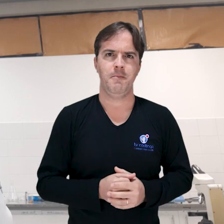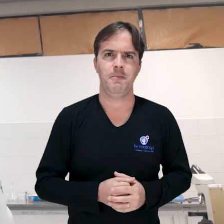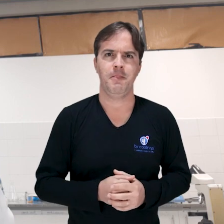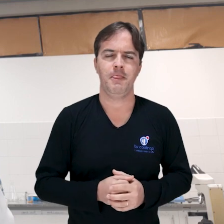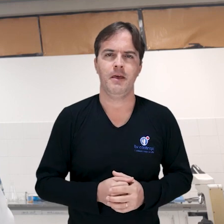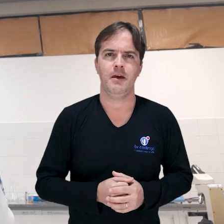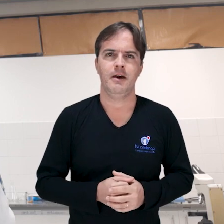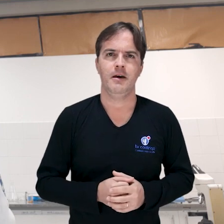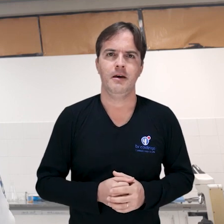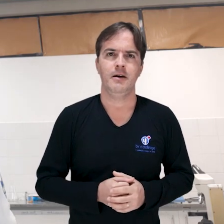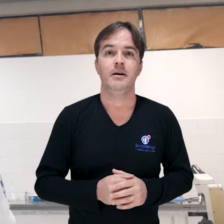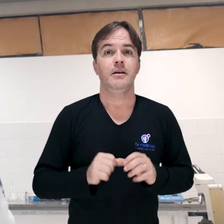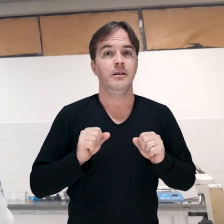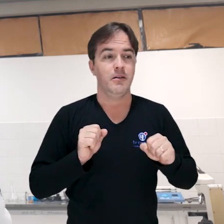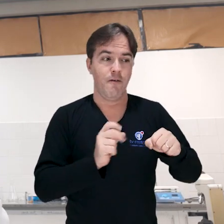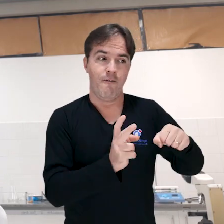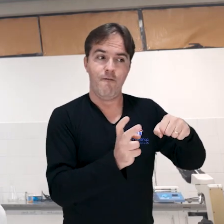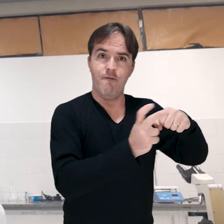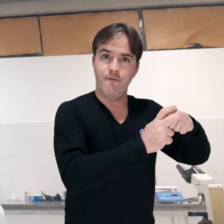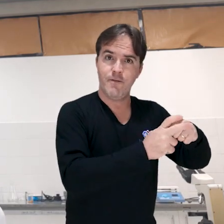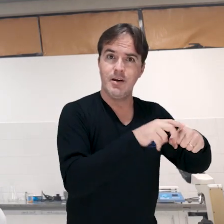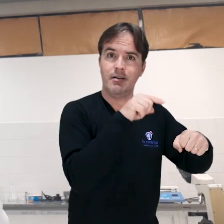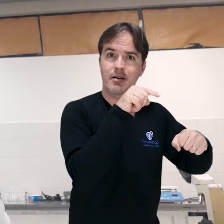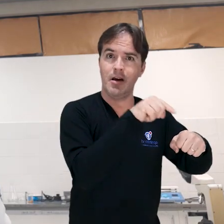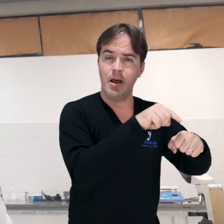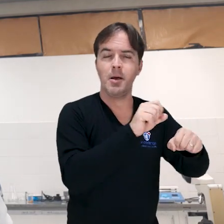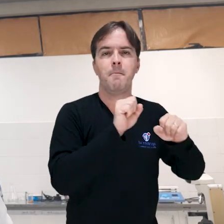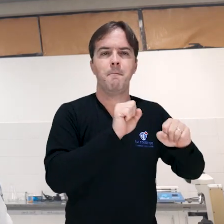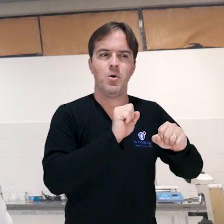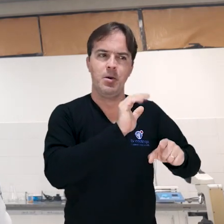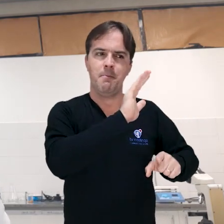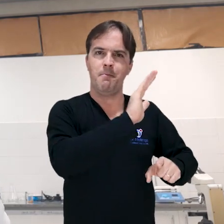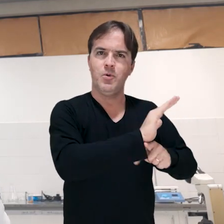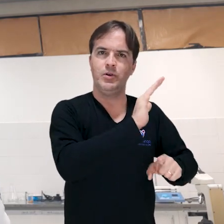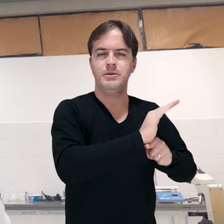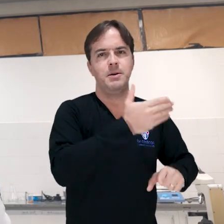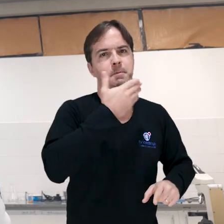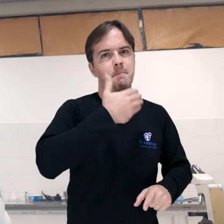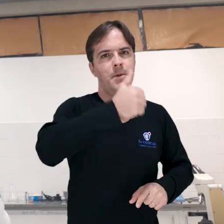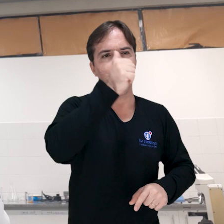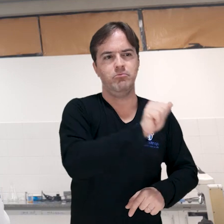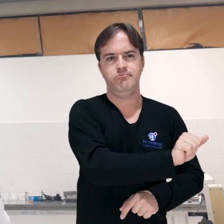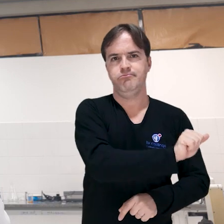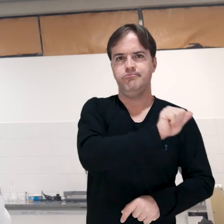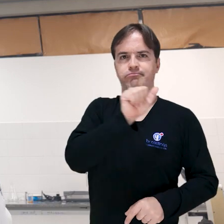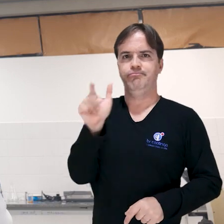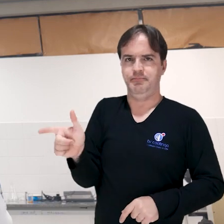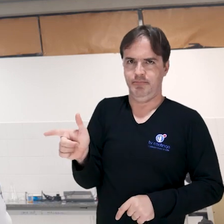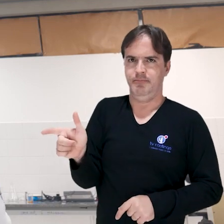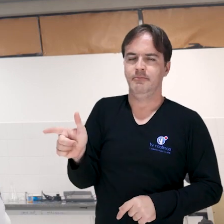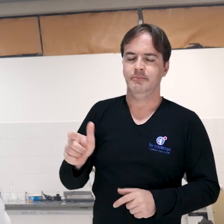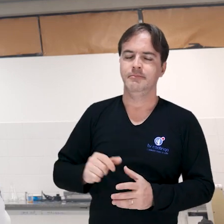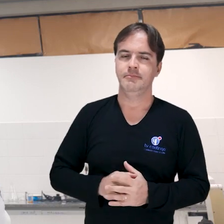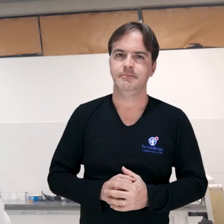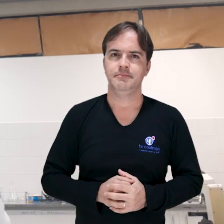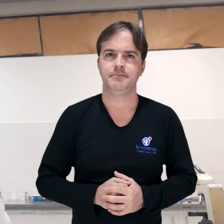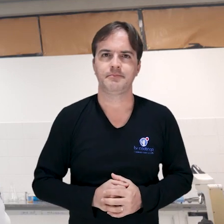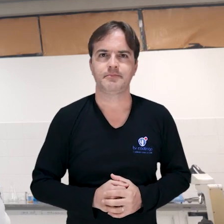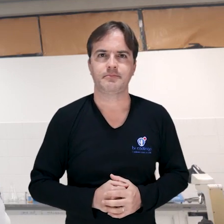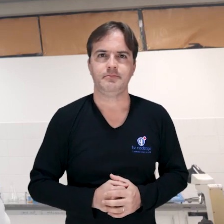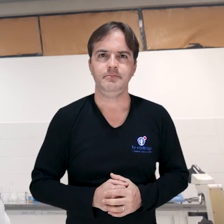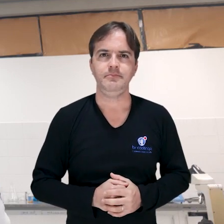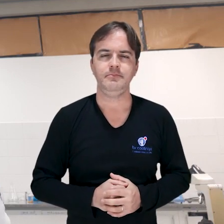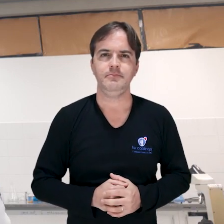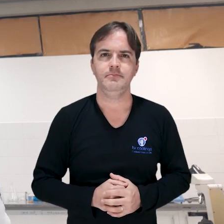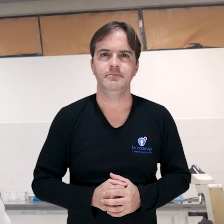imune contra o vírus, nós teríamos algum grau de proteção maior e efetivo para o controle